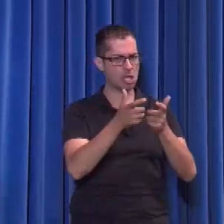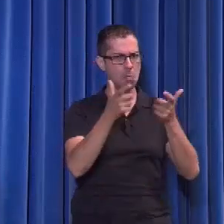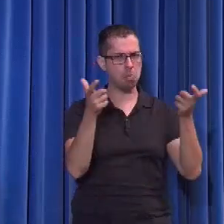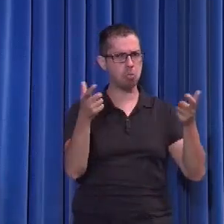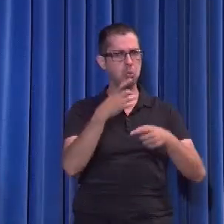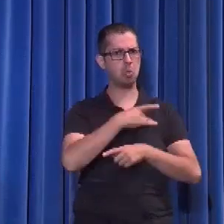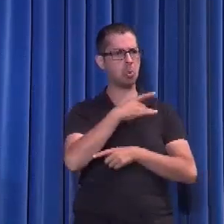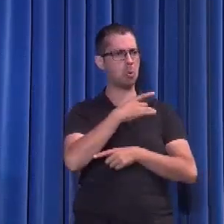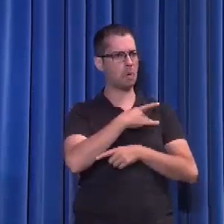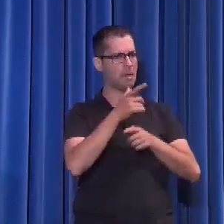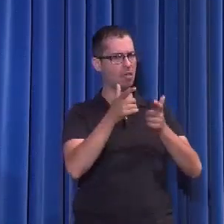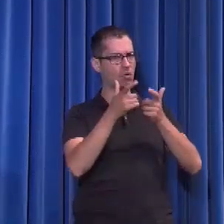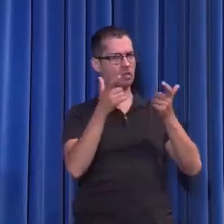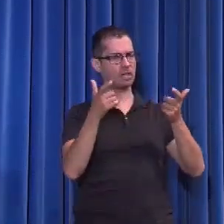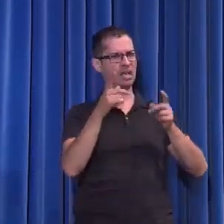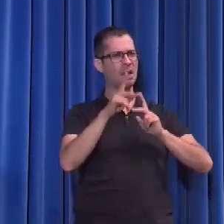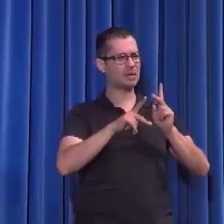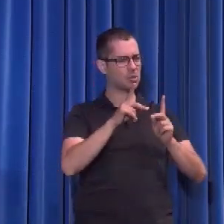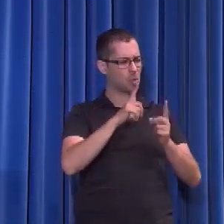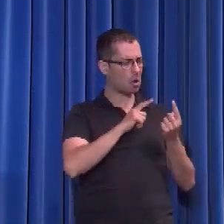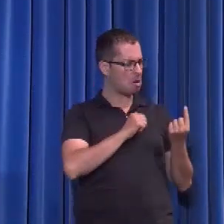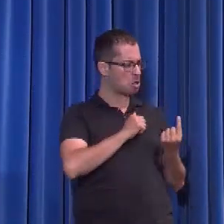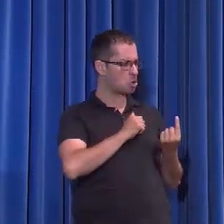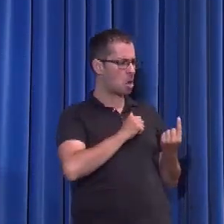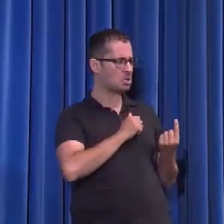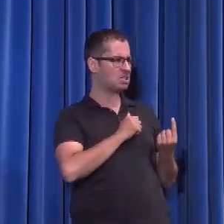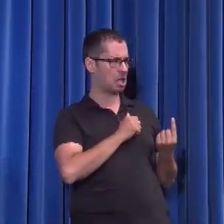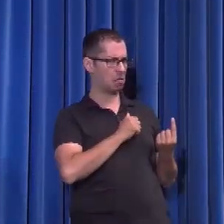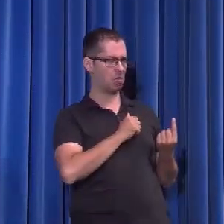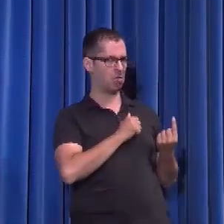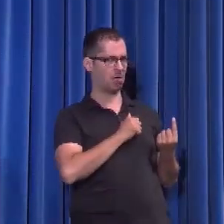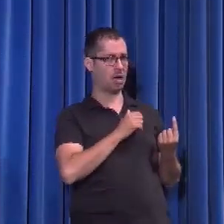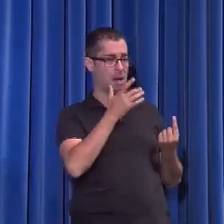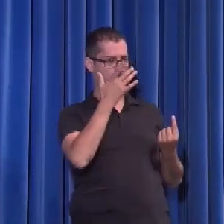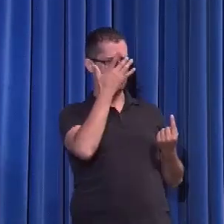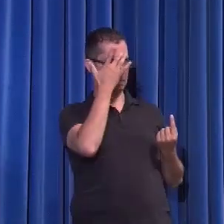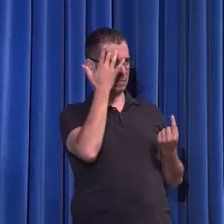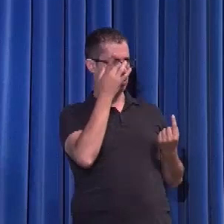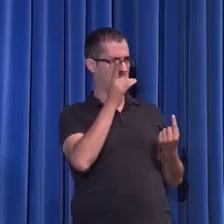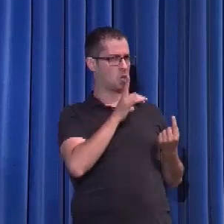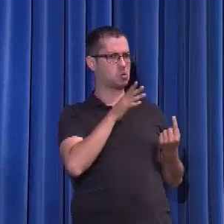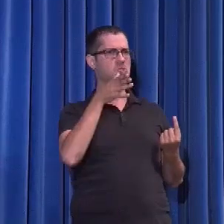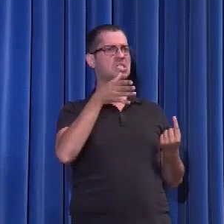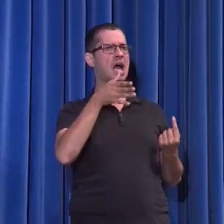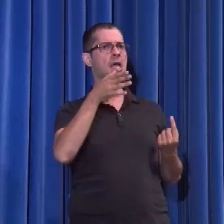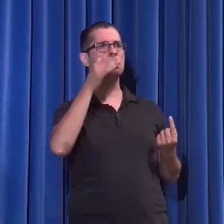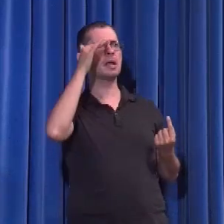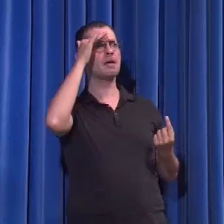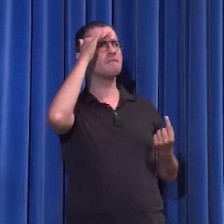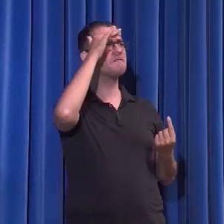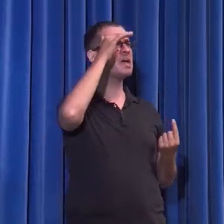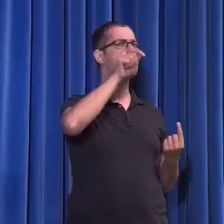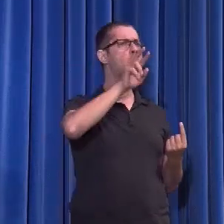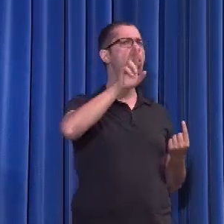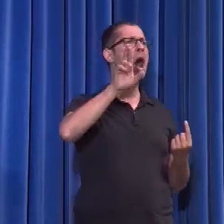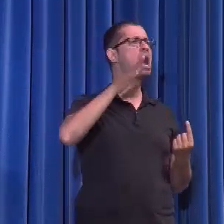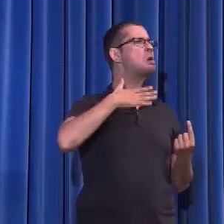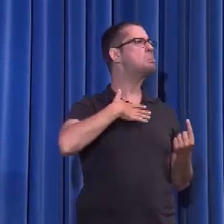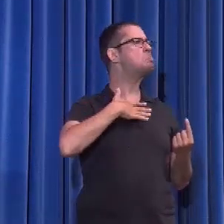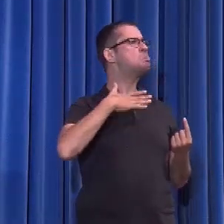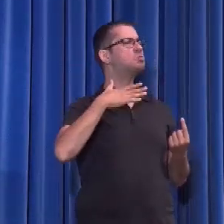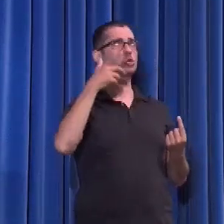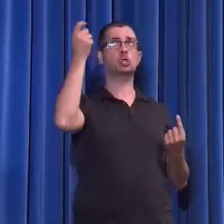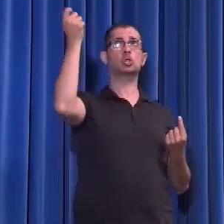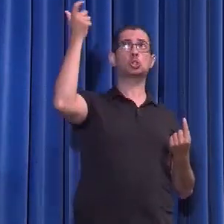conta. As pessoas se isolam. Não saem para respirar um ar puro. Não saem para tomar